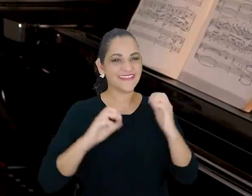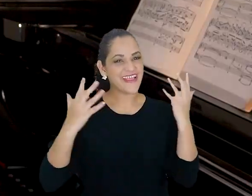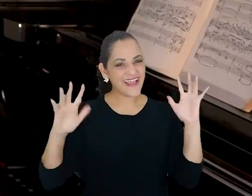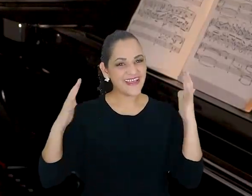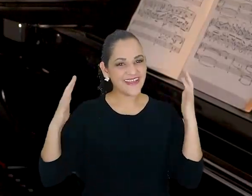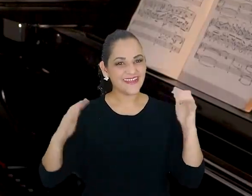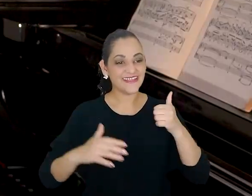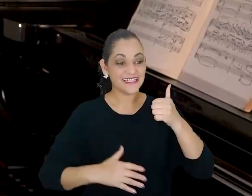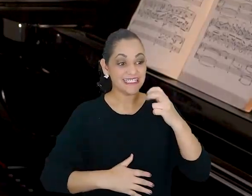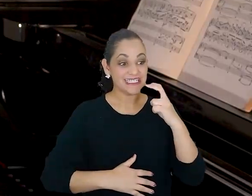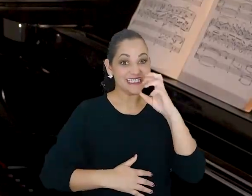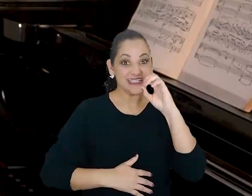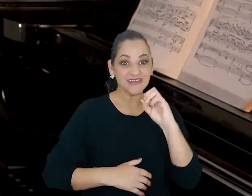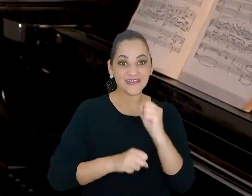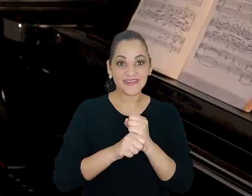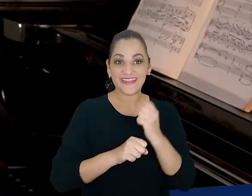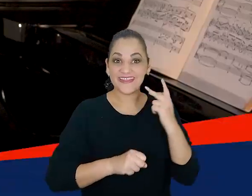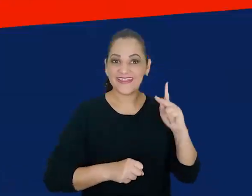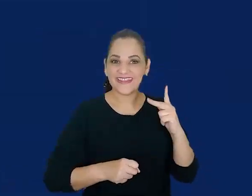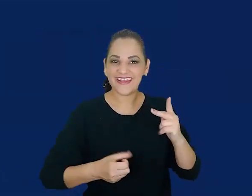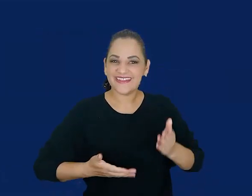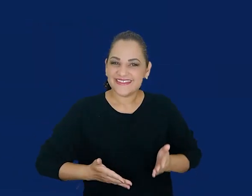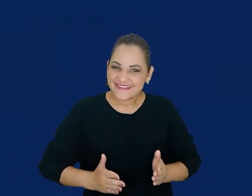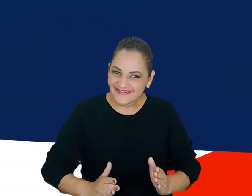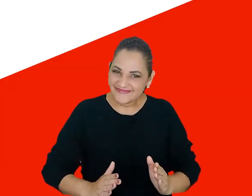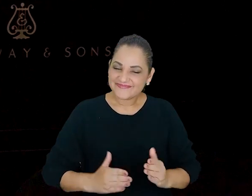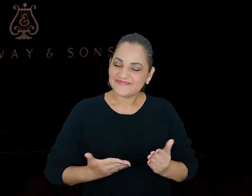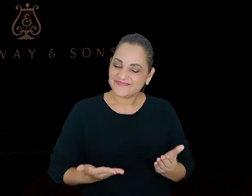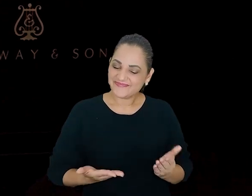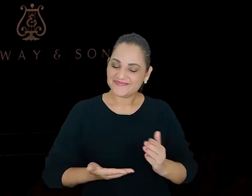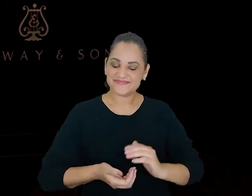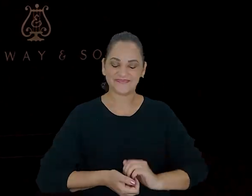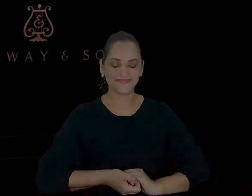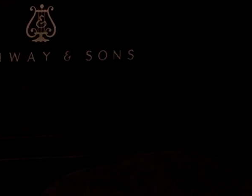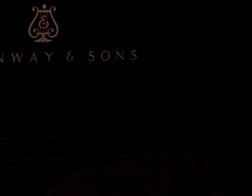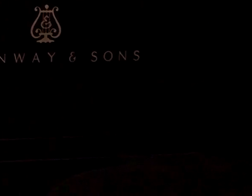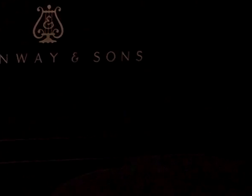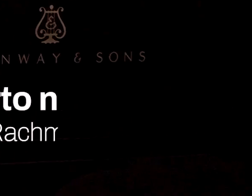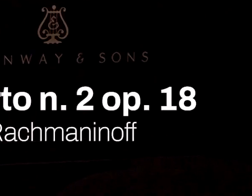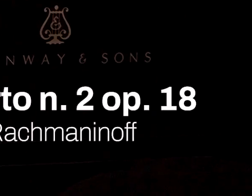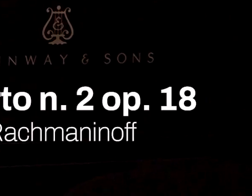comemoramos 150 anos do seu nascimento.